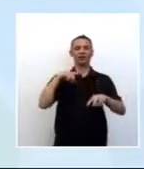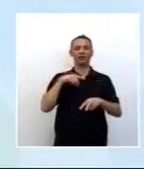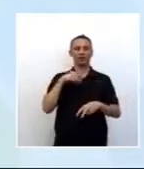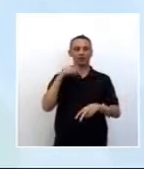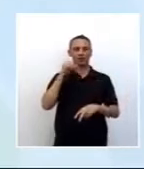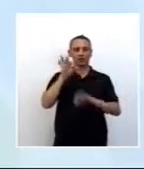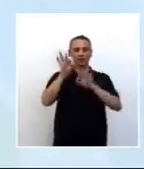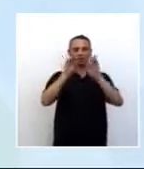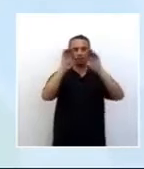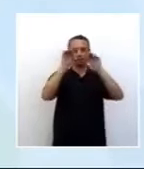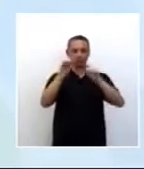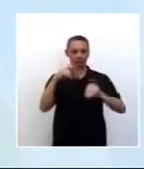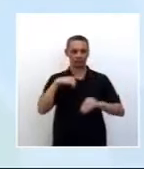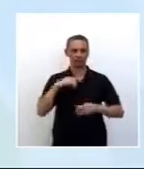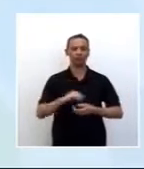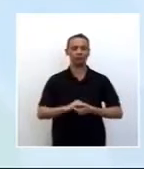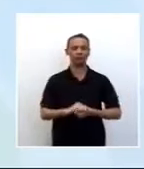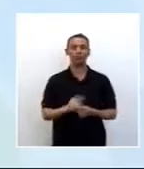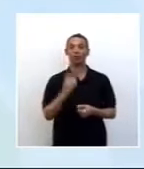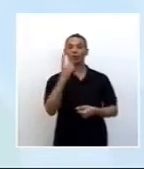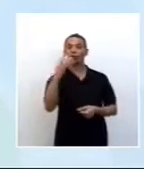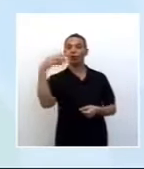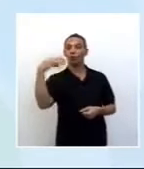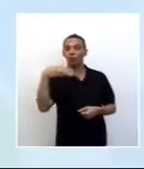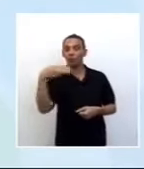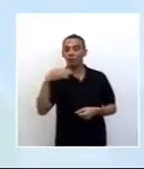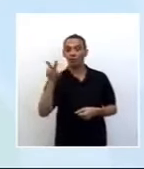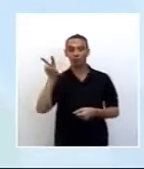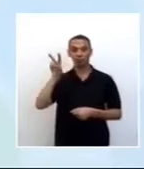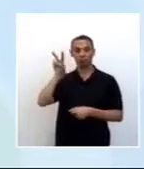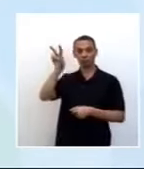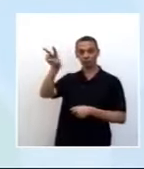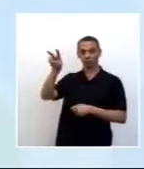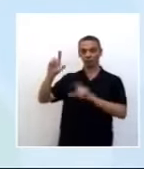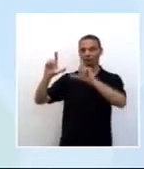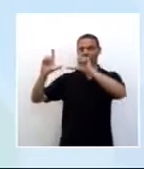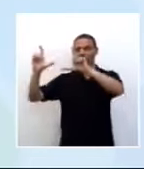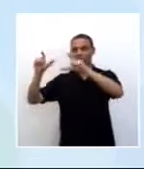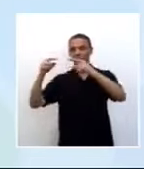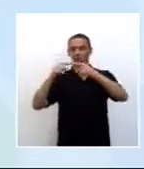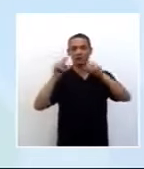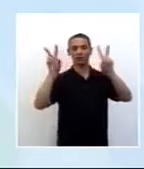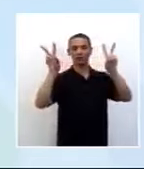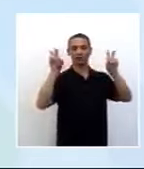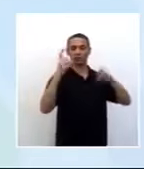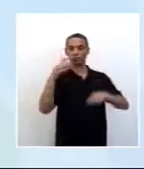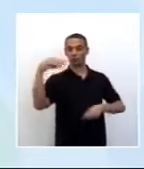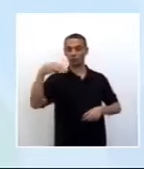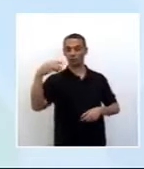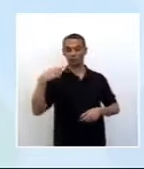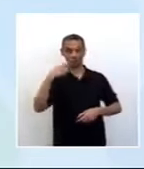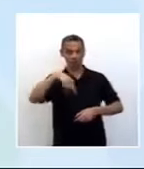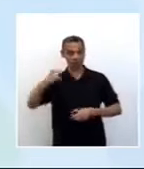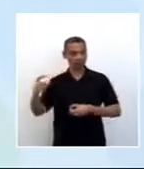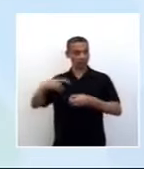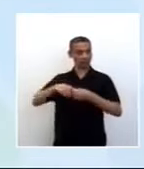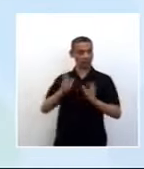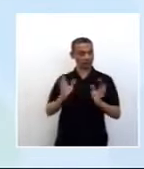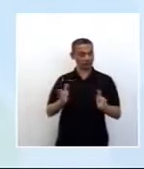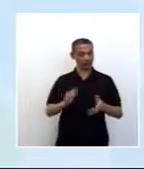correria mesmo do dia a dia vou te dar um minutinho para você relacionar a imagem ao título e a Fonte daqui a pouquinho nós